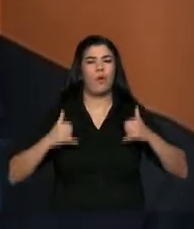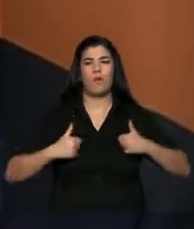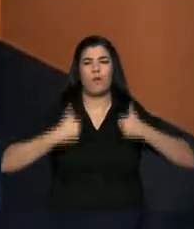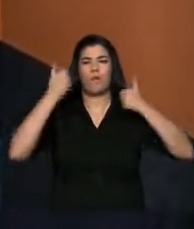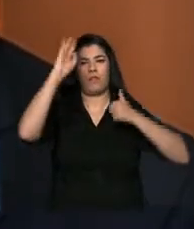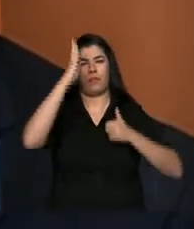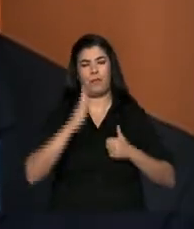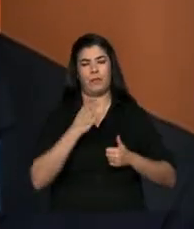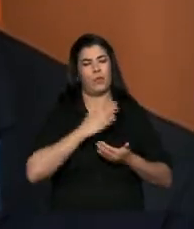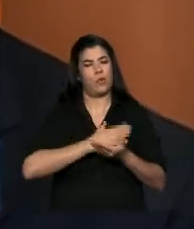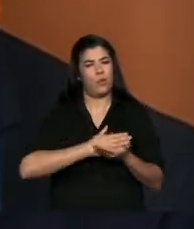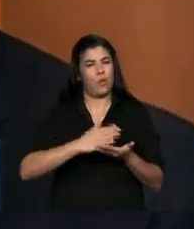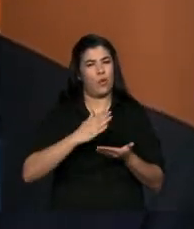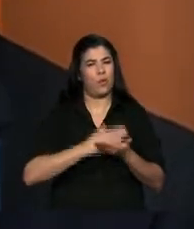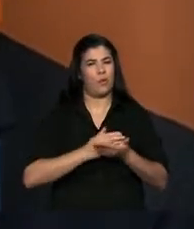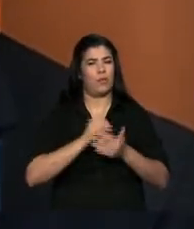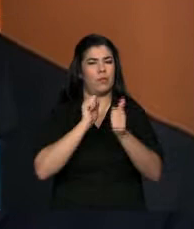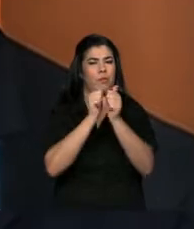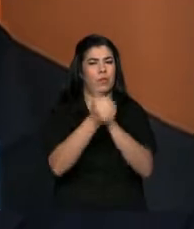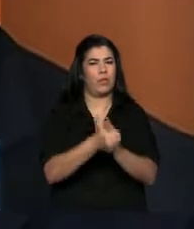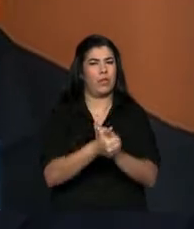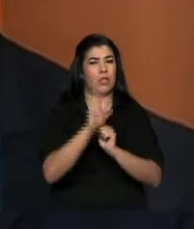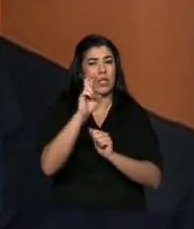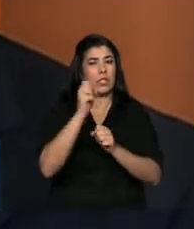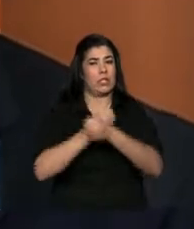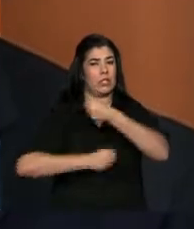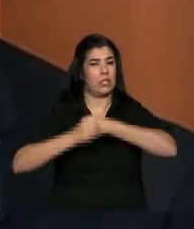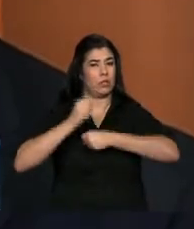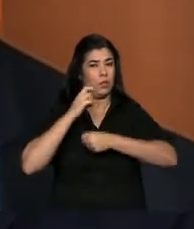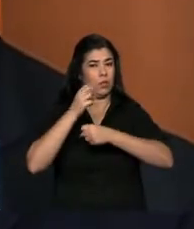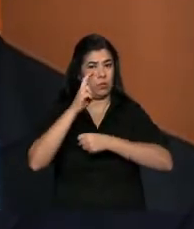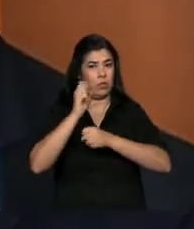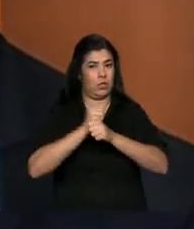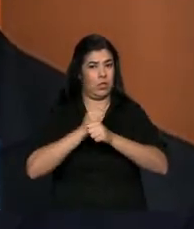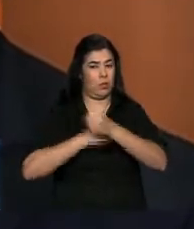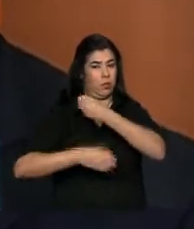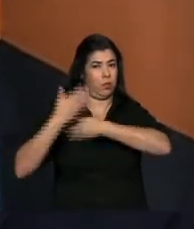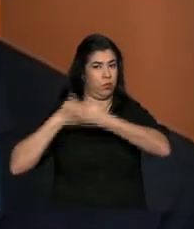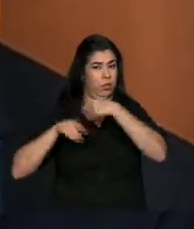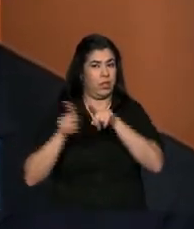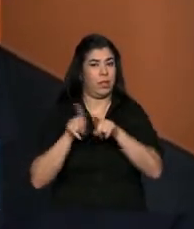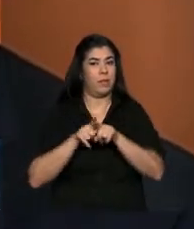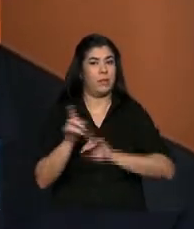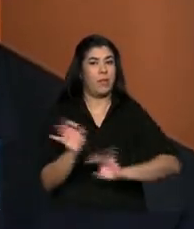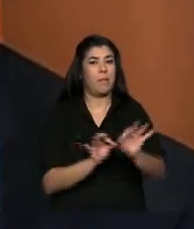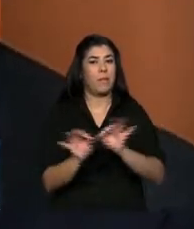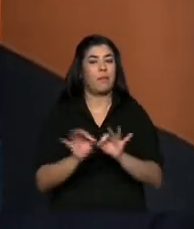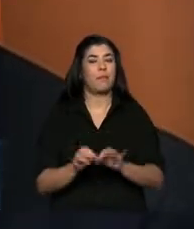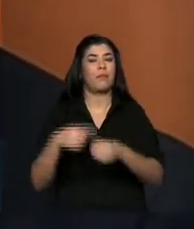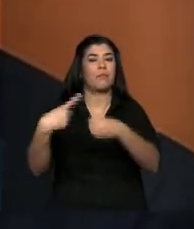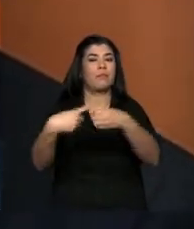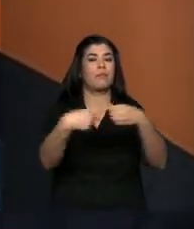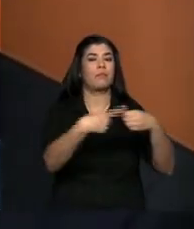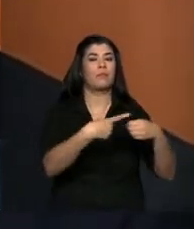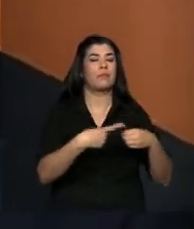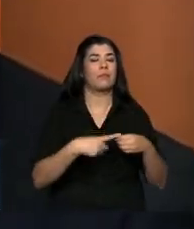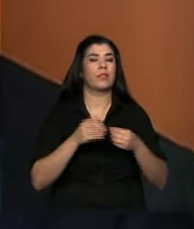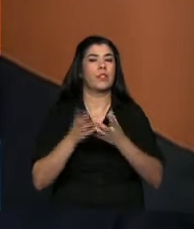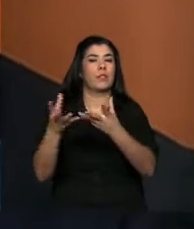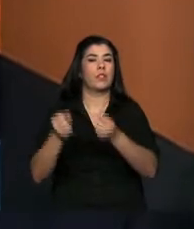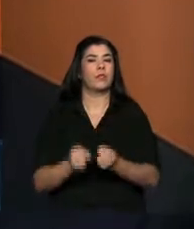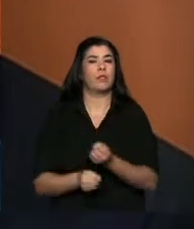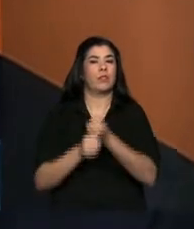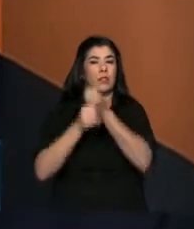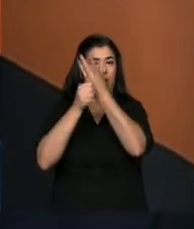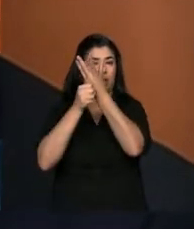Nós começamos a preparação esportiva há mais de 5 anos e agora estamos começando a preparar as cidades que vão receber a tocha. A